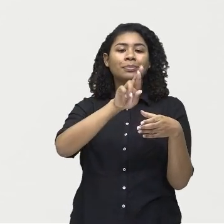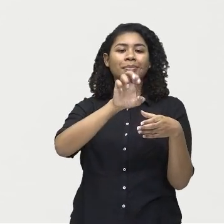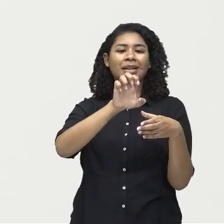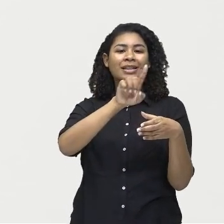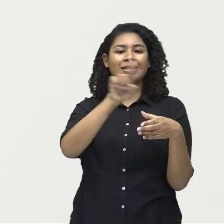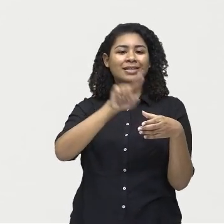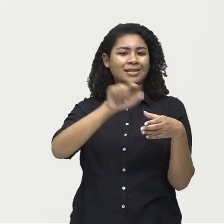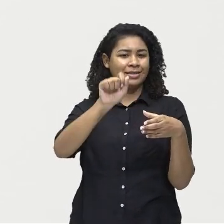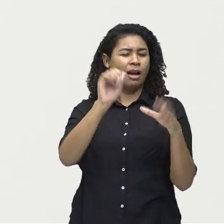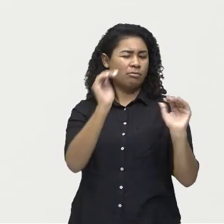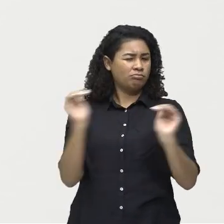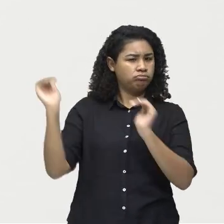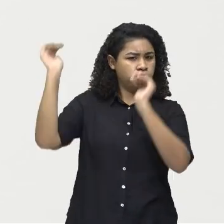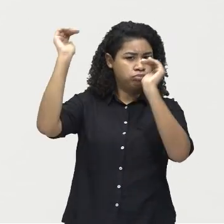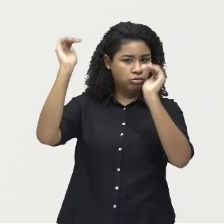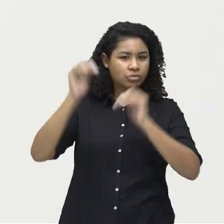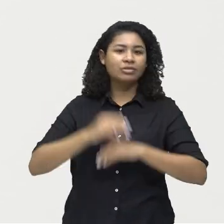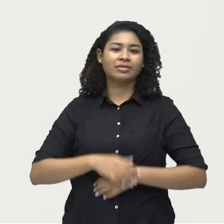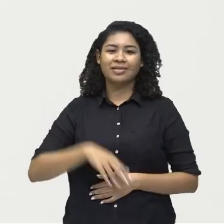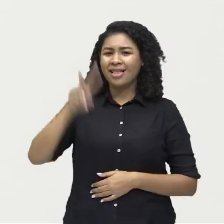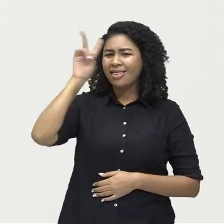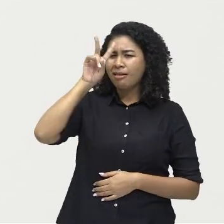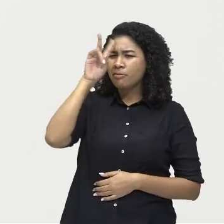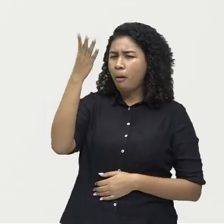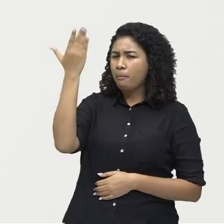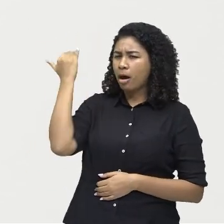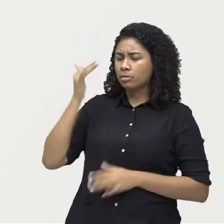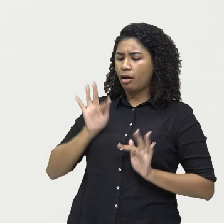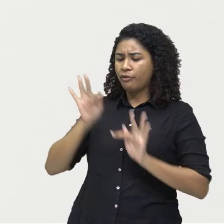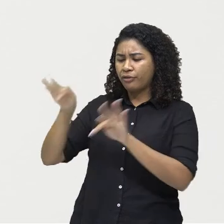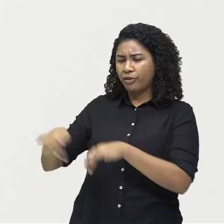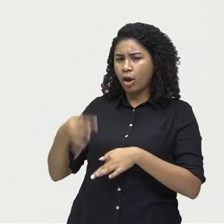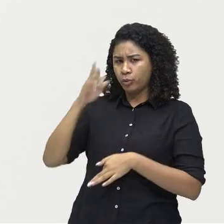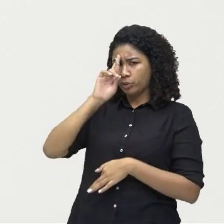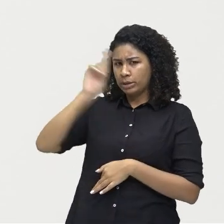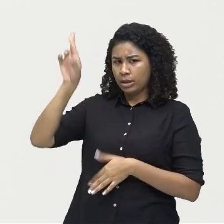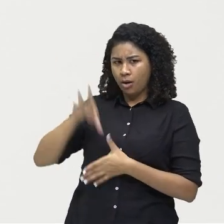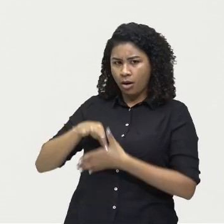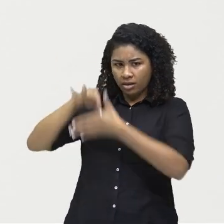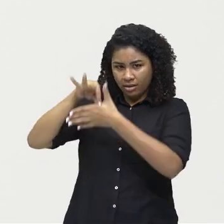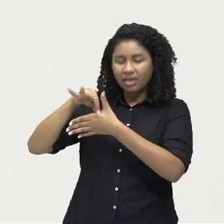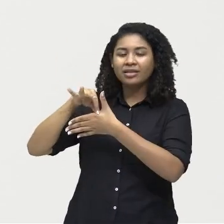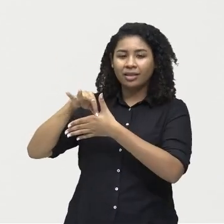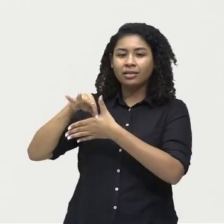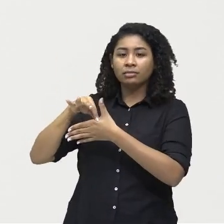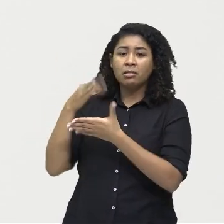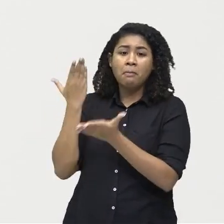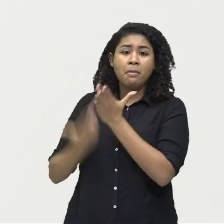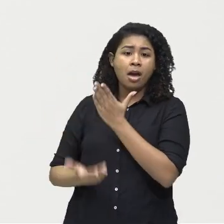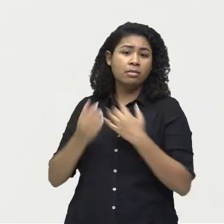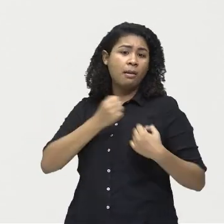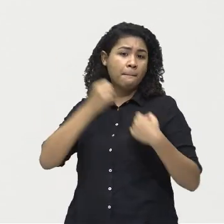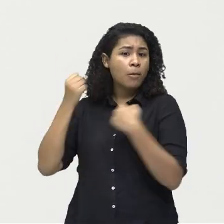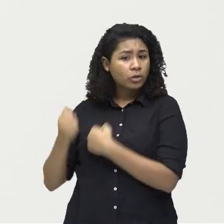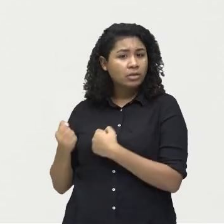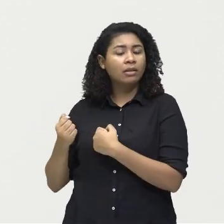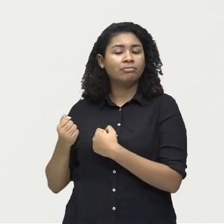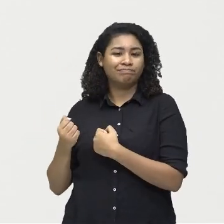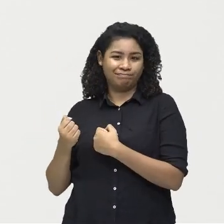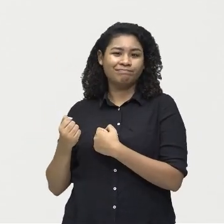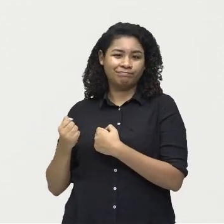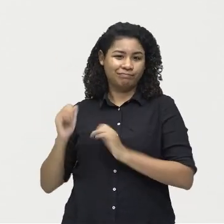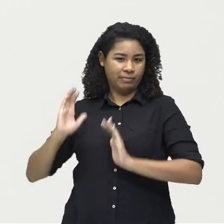os antigos senhores feudais que haviam perdido o seu poder, que outrora possuíam na época